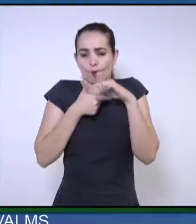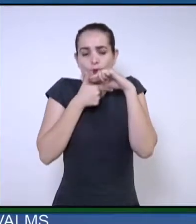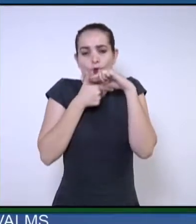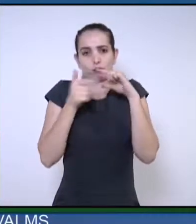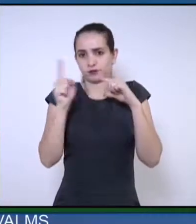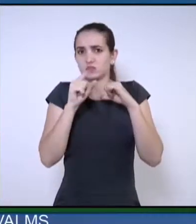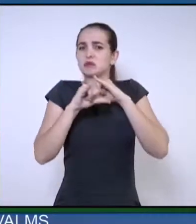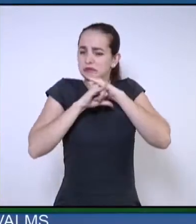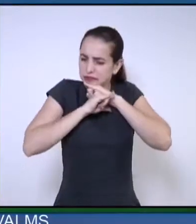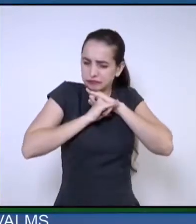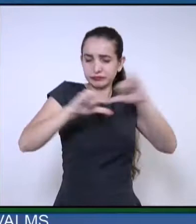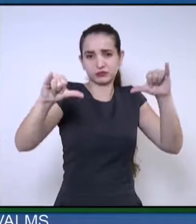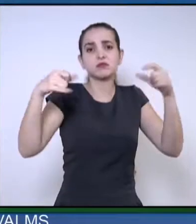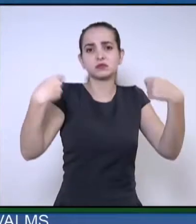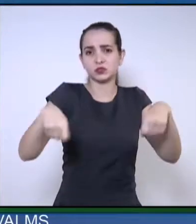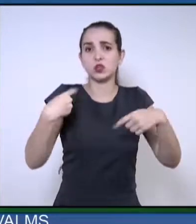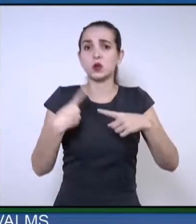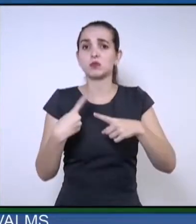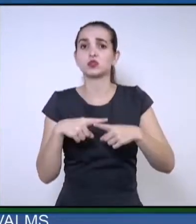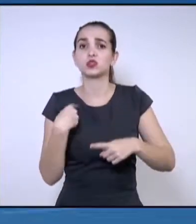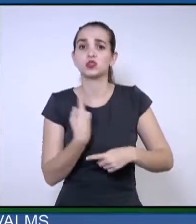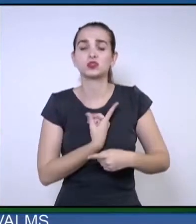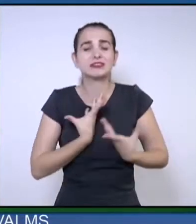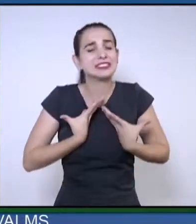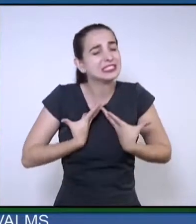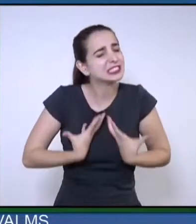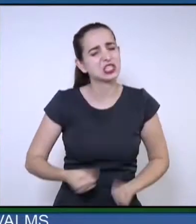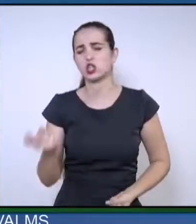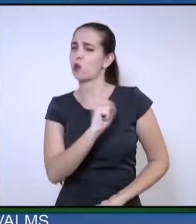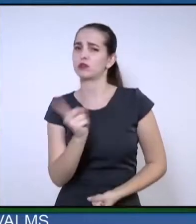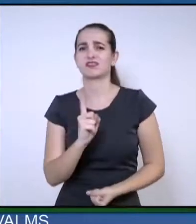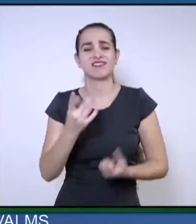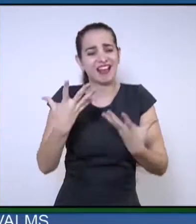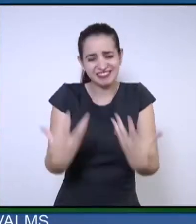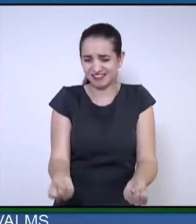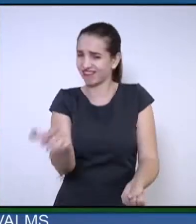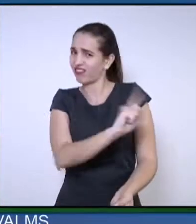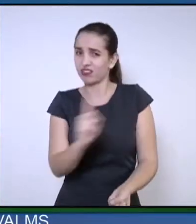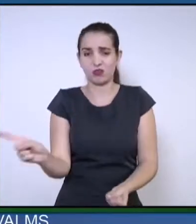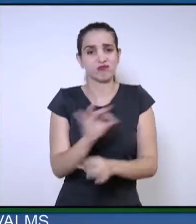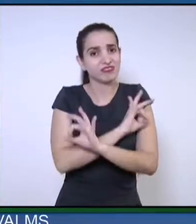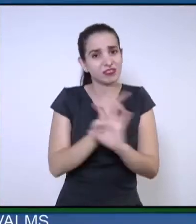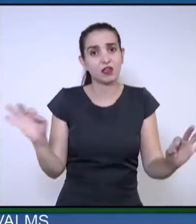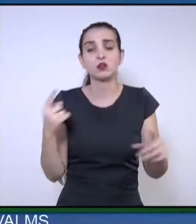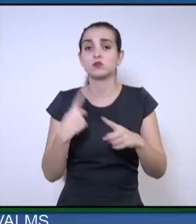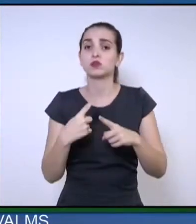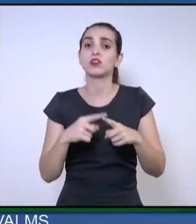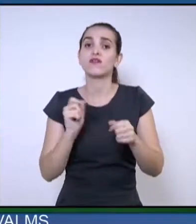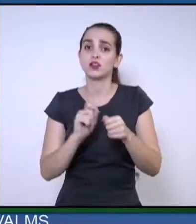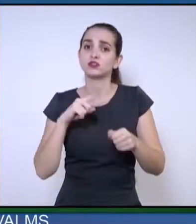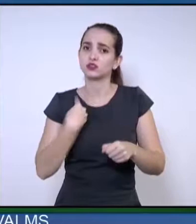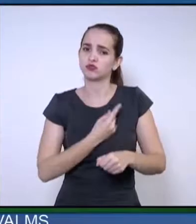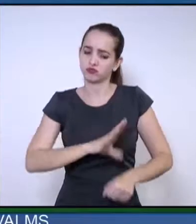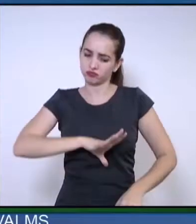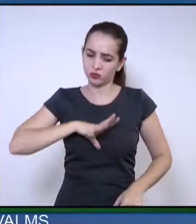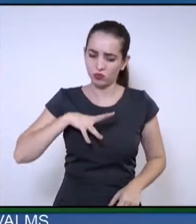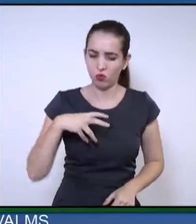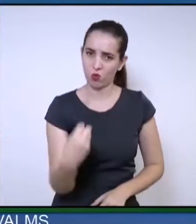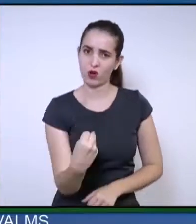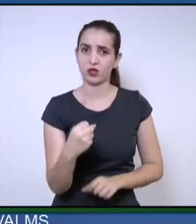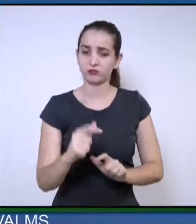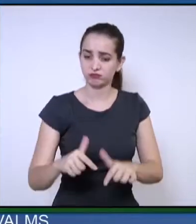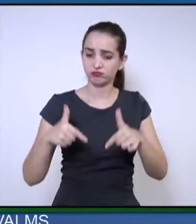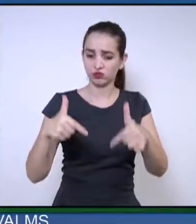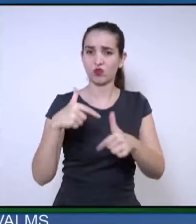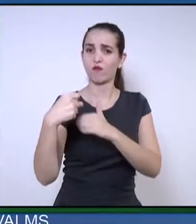exatamente a nossa capacidade de se indignar que faz com que a gente possa tomar atitudes, ter coragem